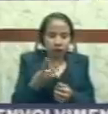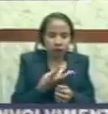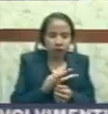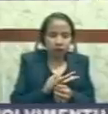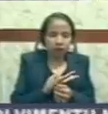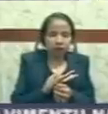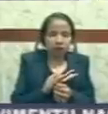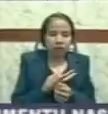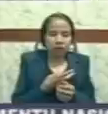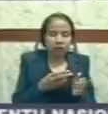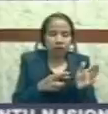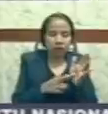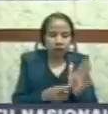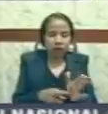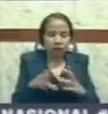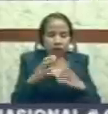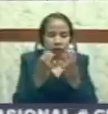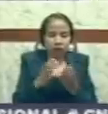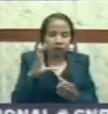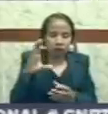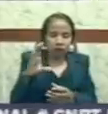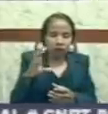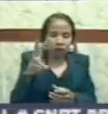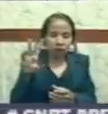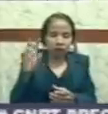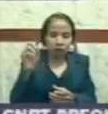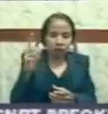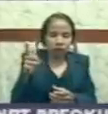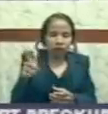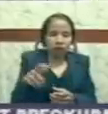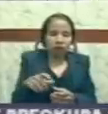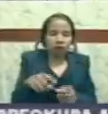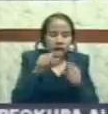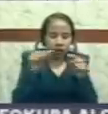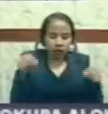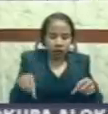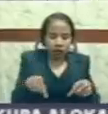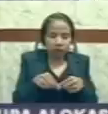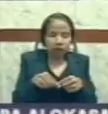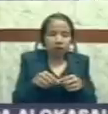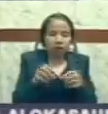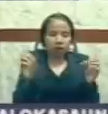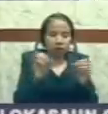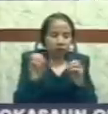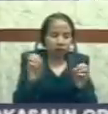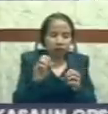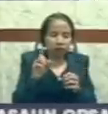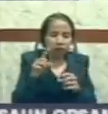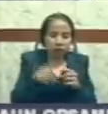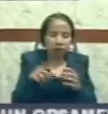ami nia relatore comissão se 2020 mos ami dihan kato tabela por referência ne tuir los la lika iha ba